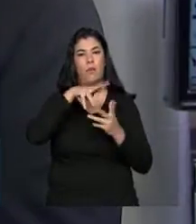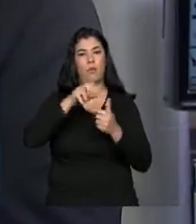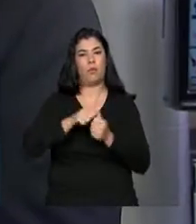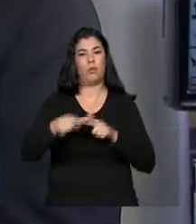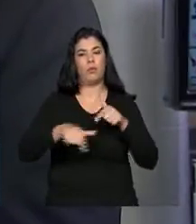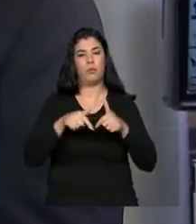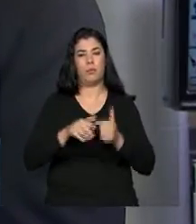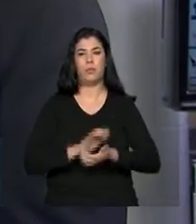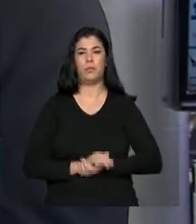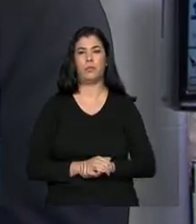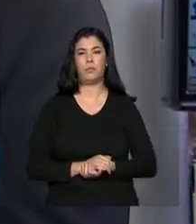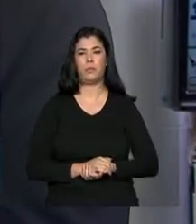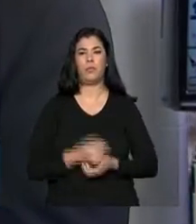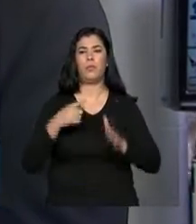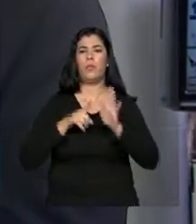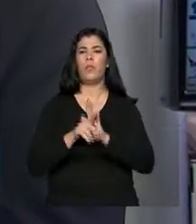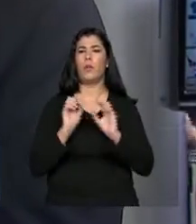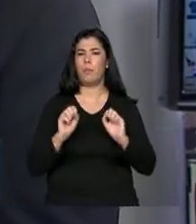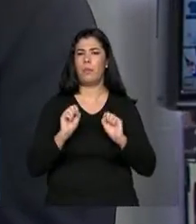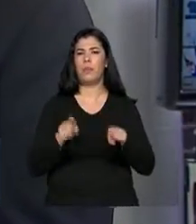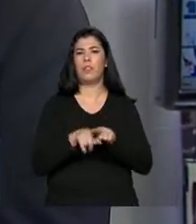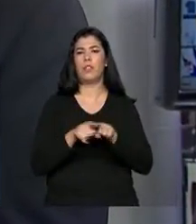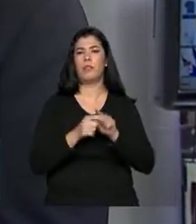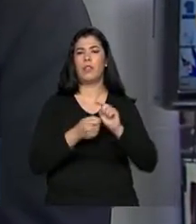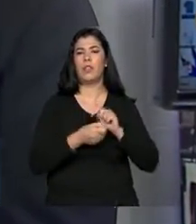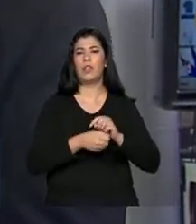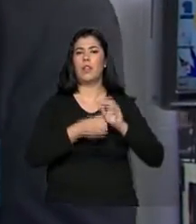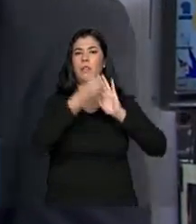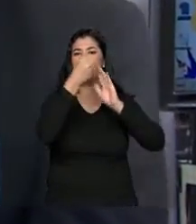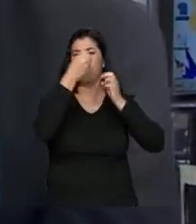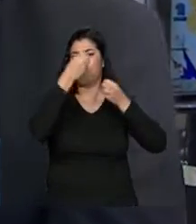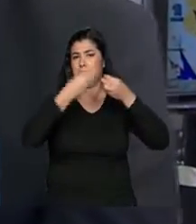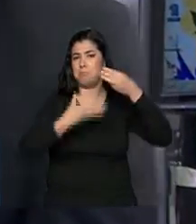só para encerrar, listar alguns dos itens